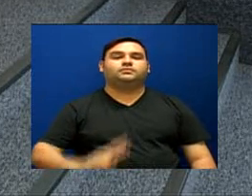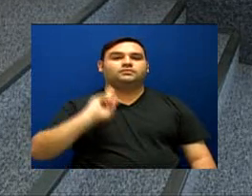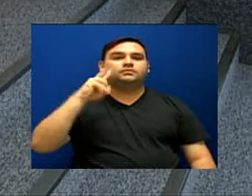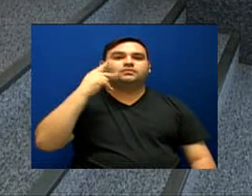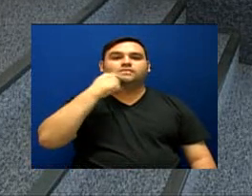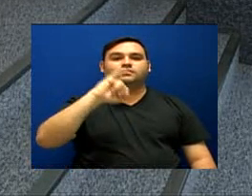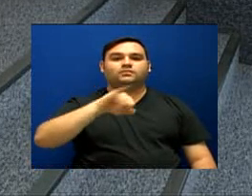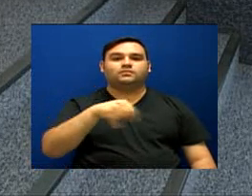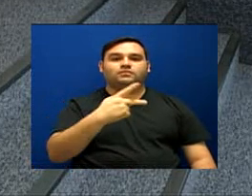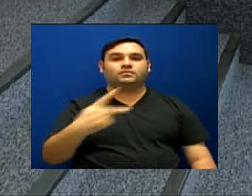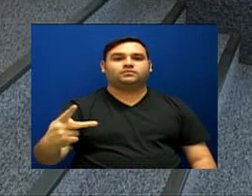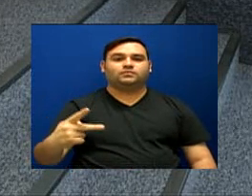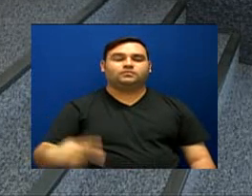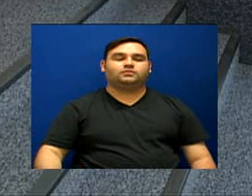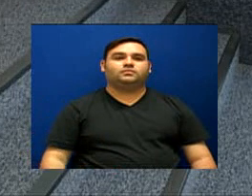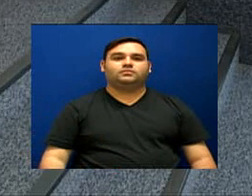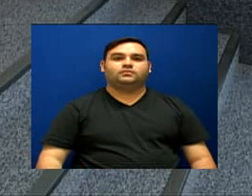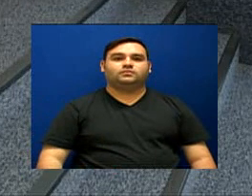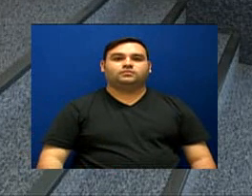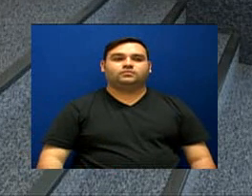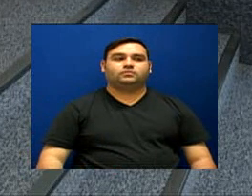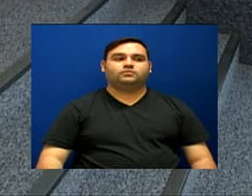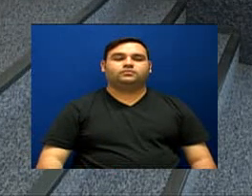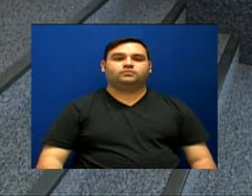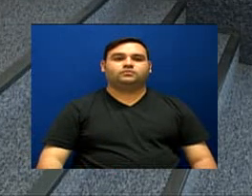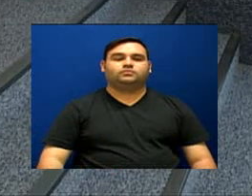Vereador JP Miranda.